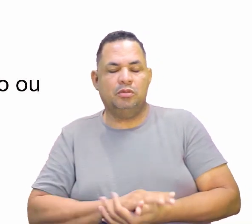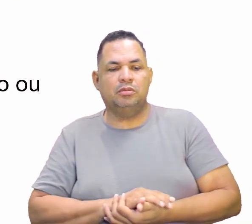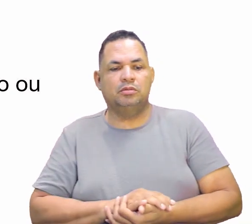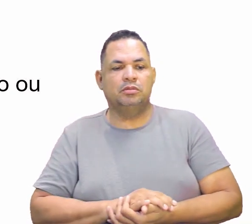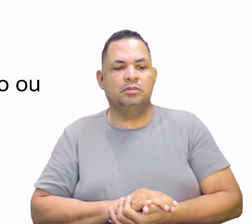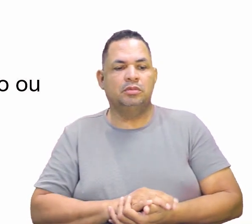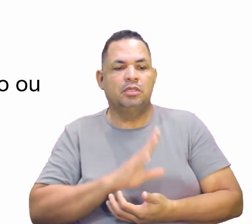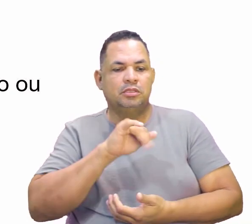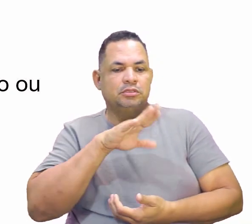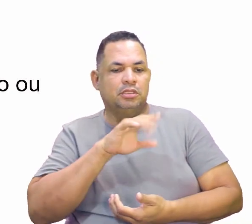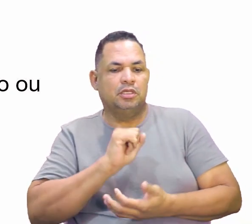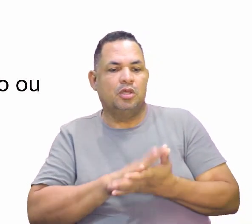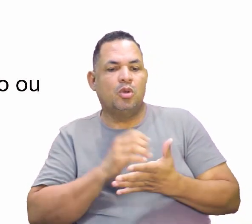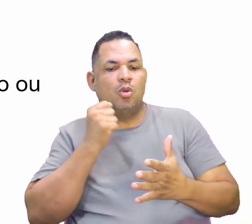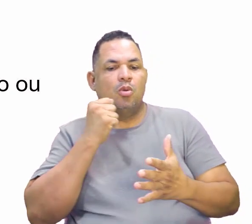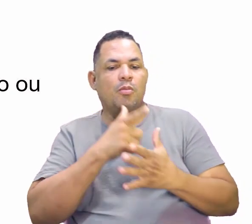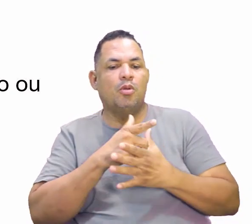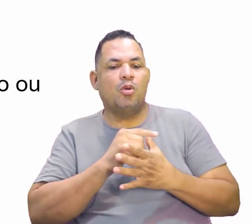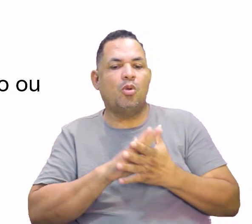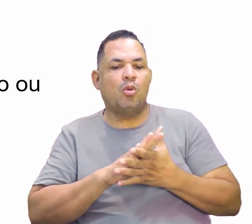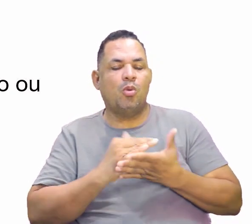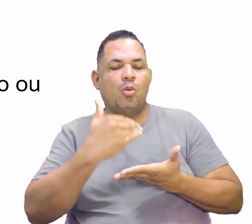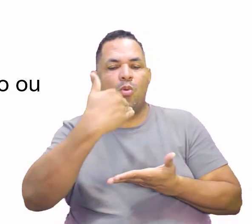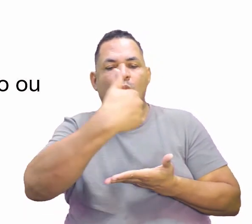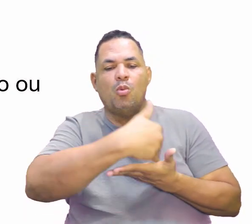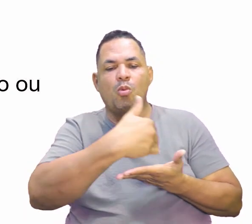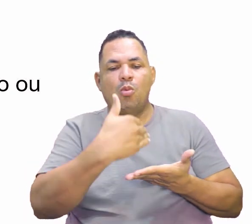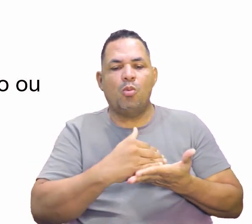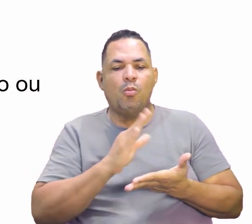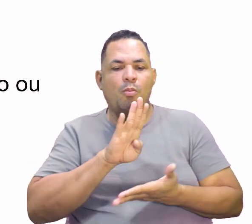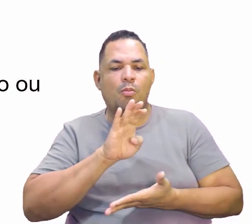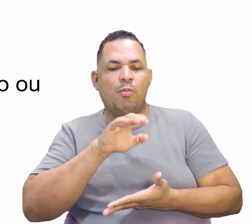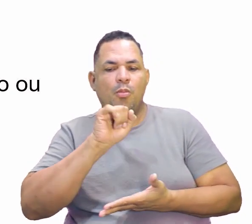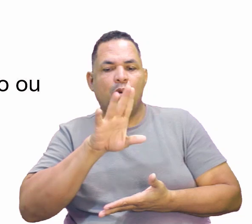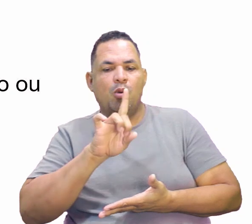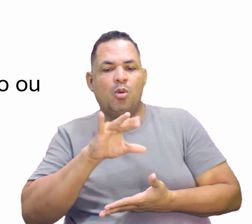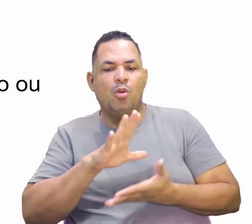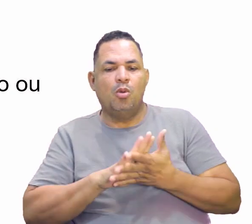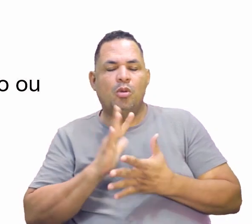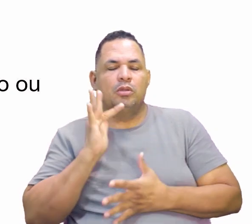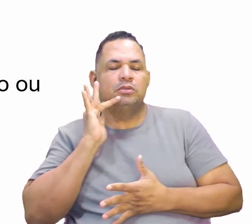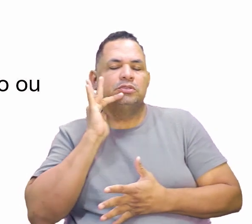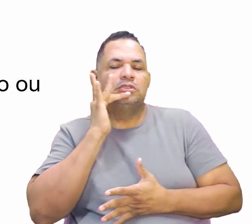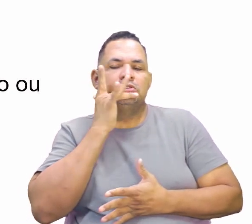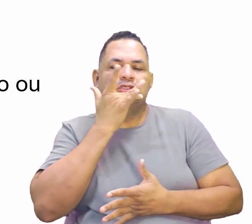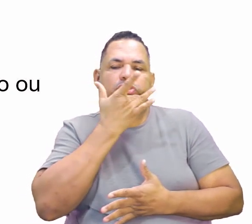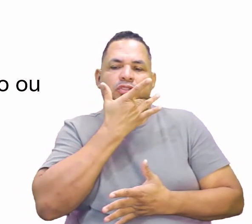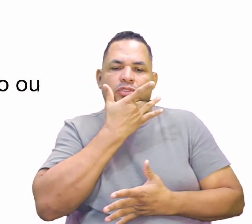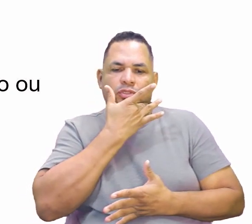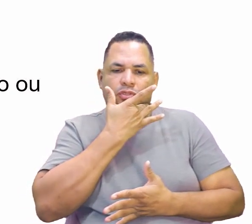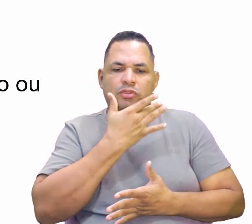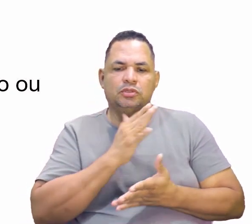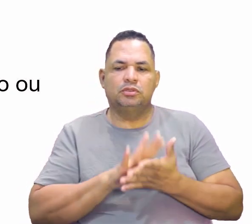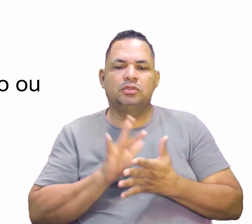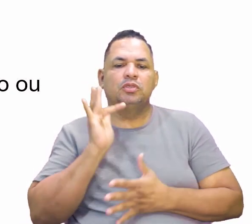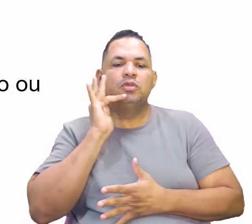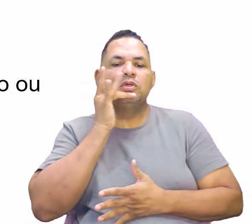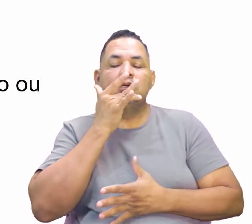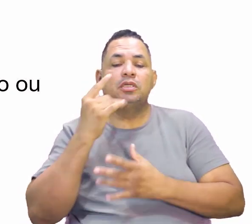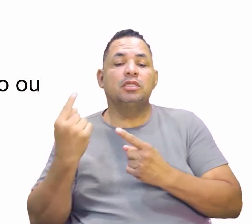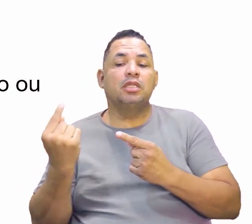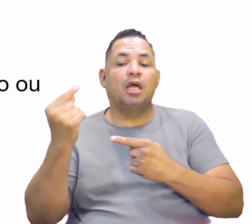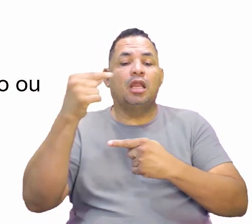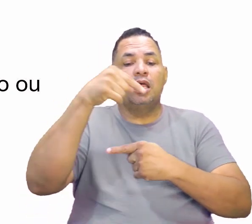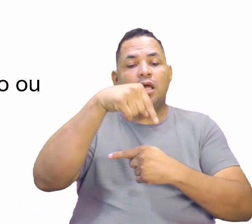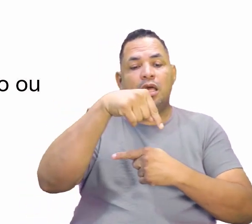bolo delicioso. Olha só, a Angélica comprou um bolo. Aí, ó, esse delicioso está ligado